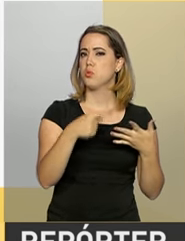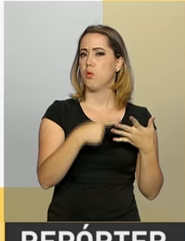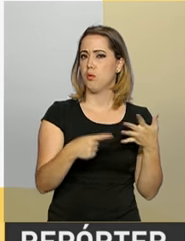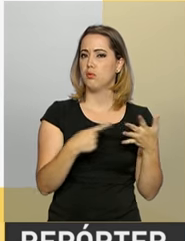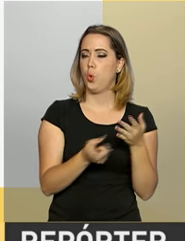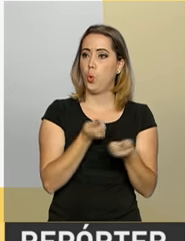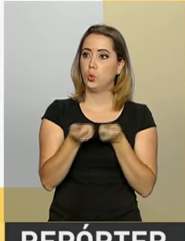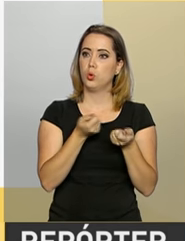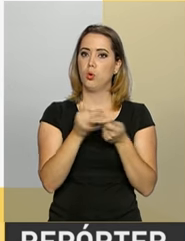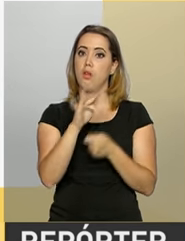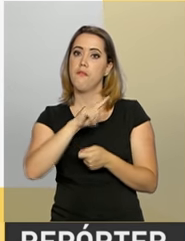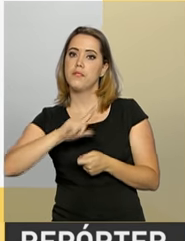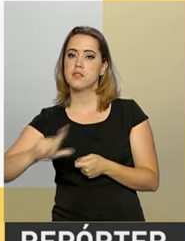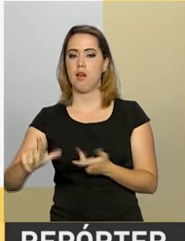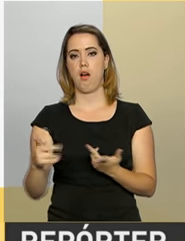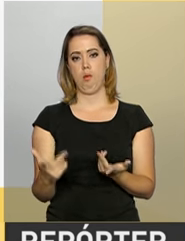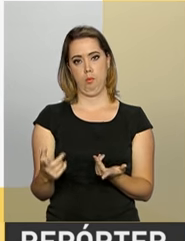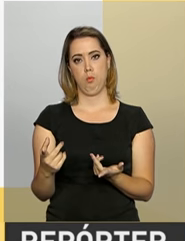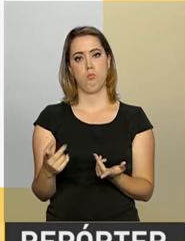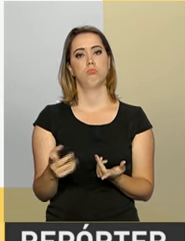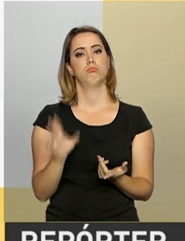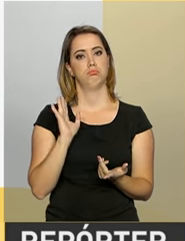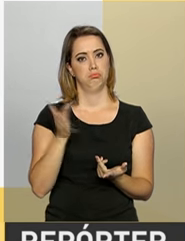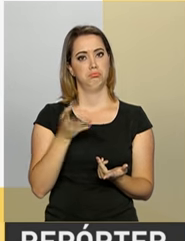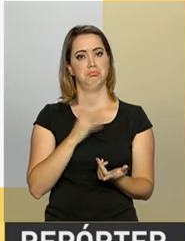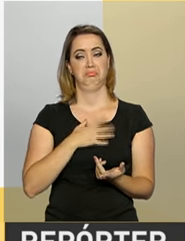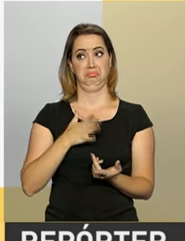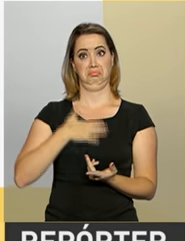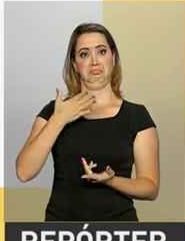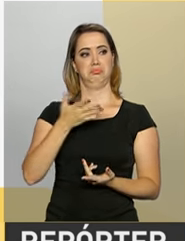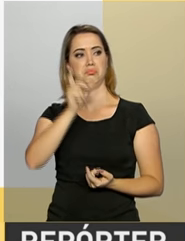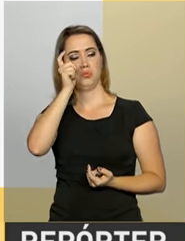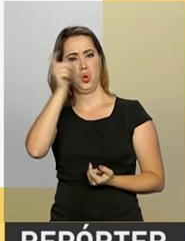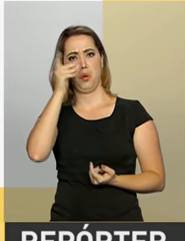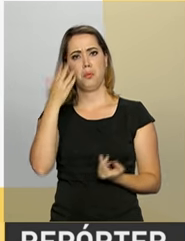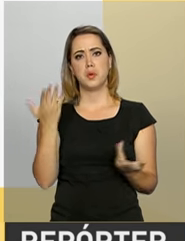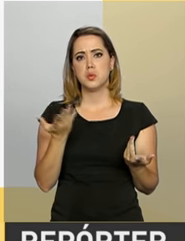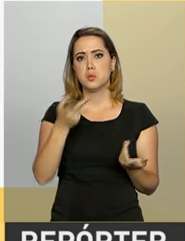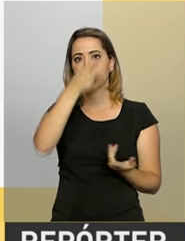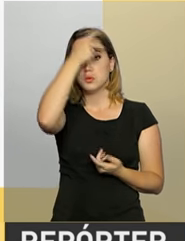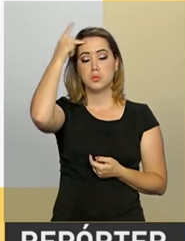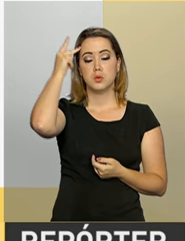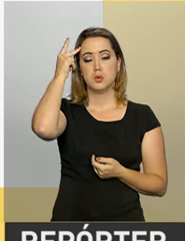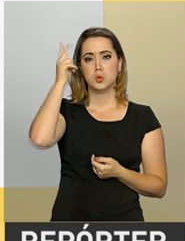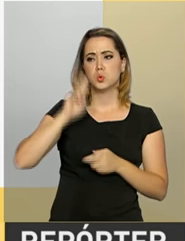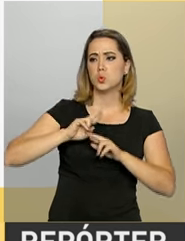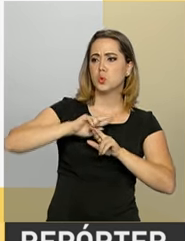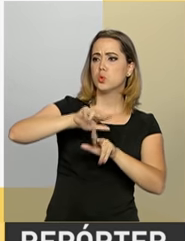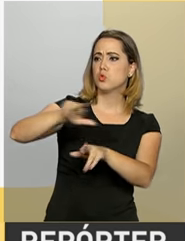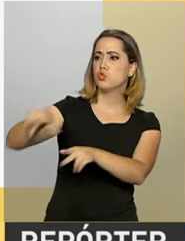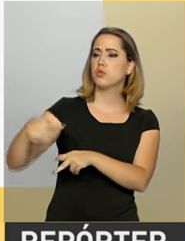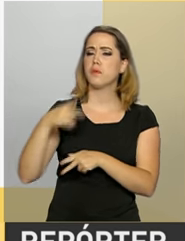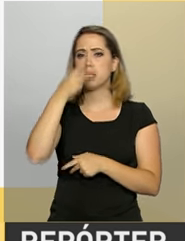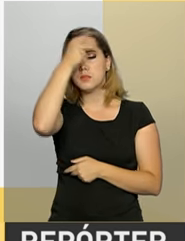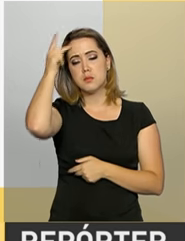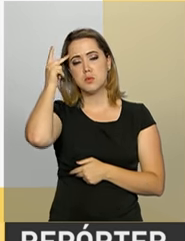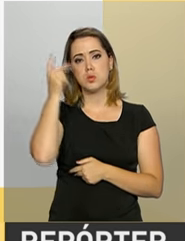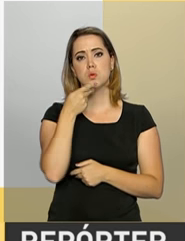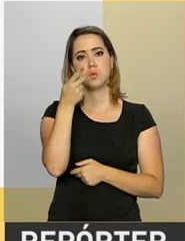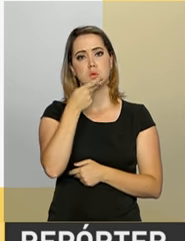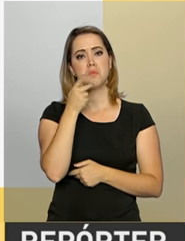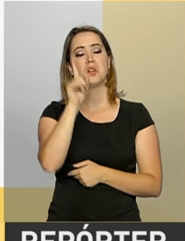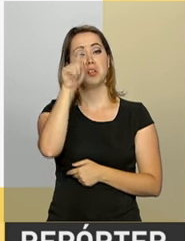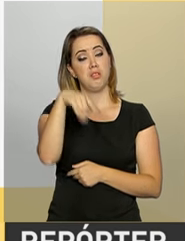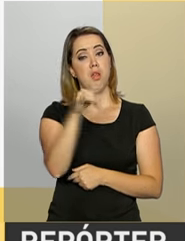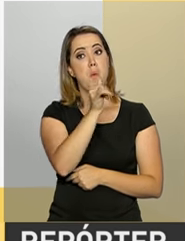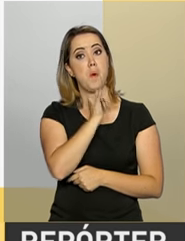ajuste fiscal que impressiona as pessoas é visto hoje muitos estão me dizendo isso que é um exemplo para